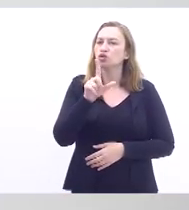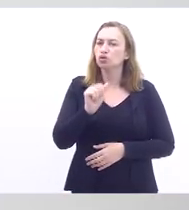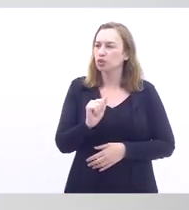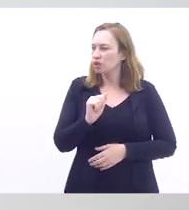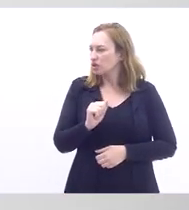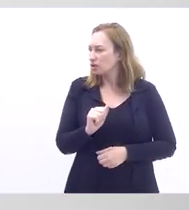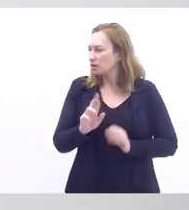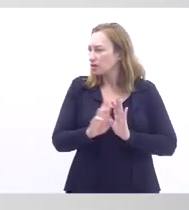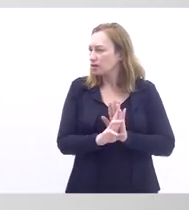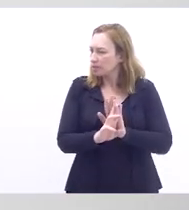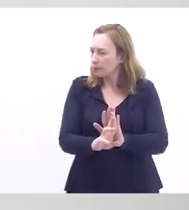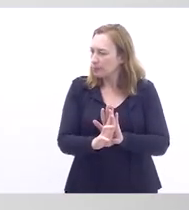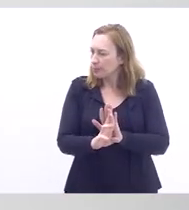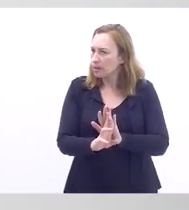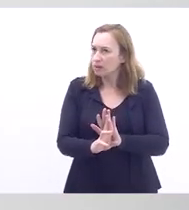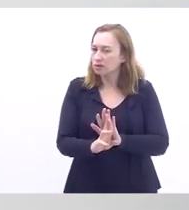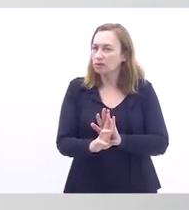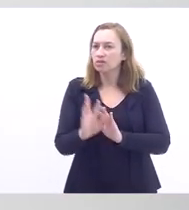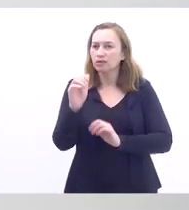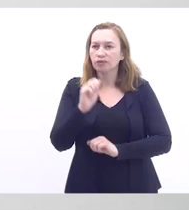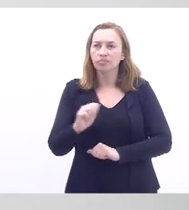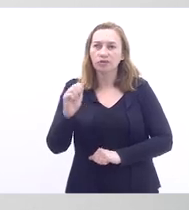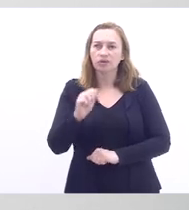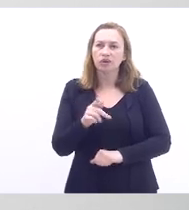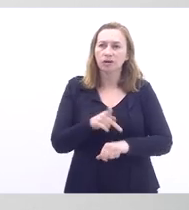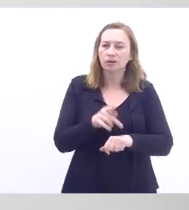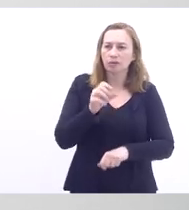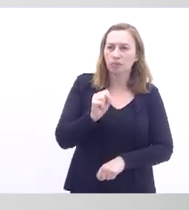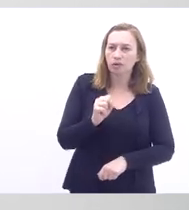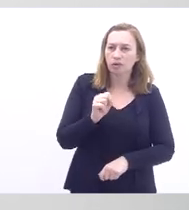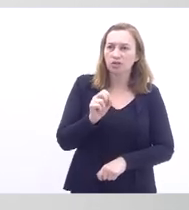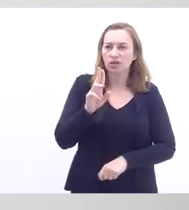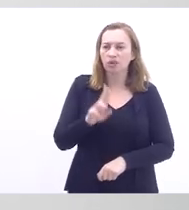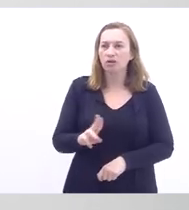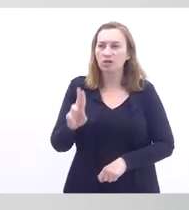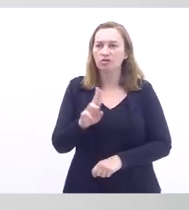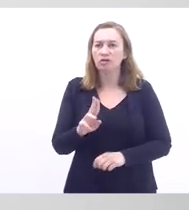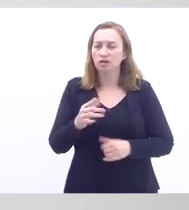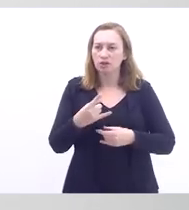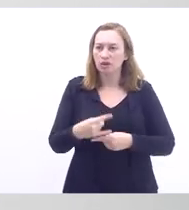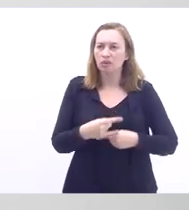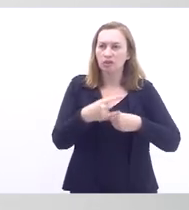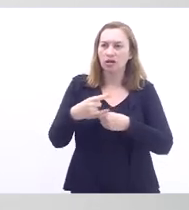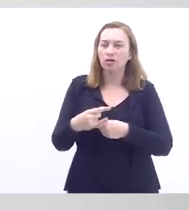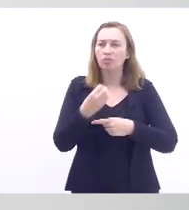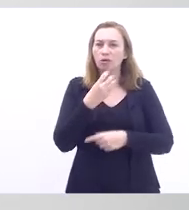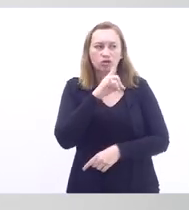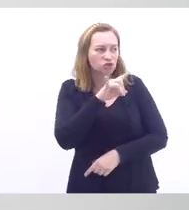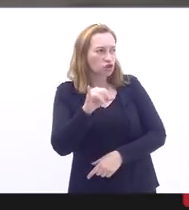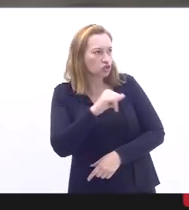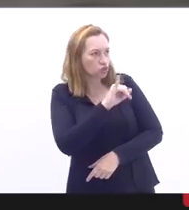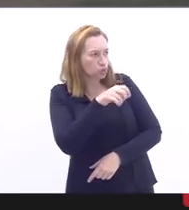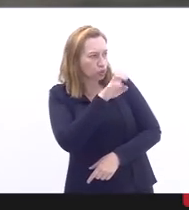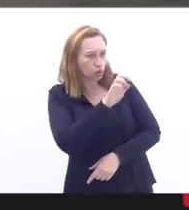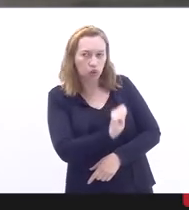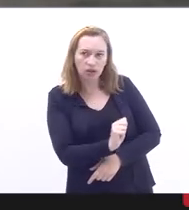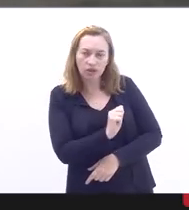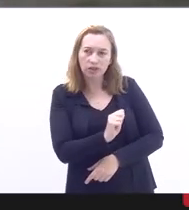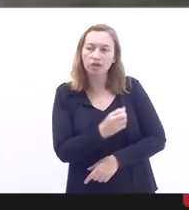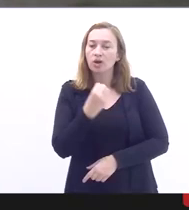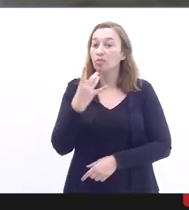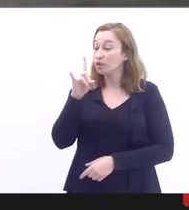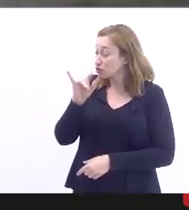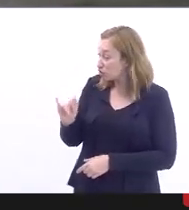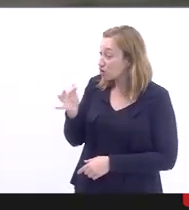Borges representante da associação de pós-graduandos da UFF que tá participando com a gente online Bom dia Júlia e é bom